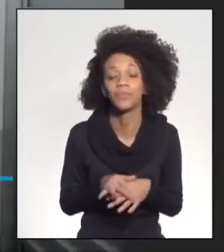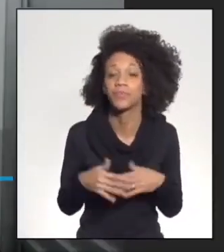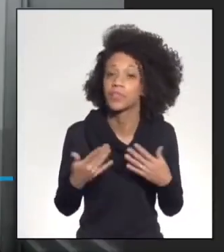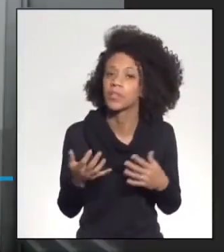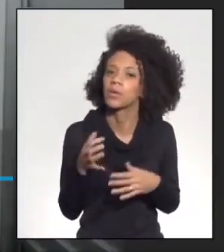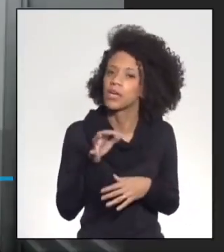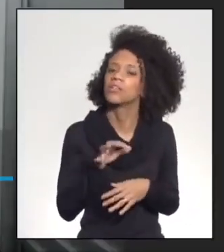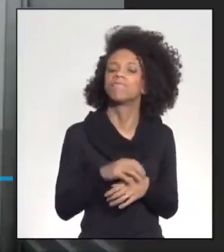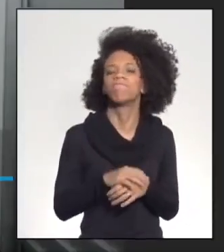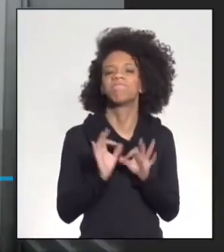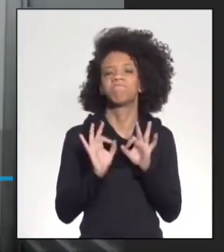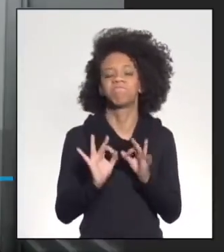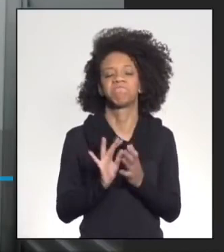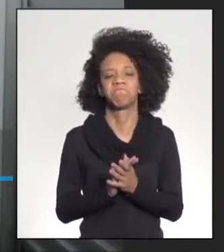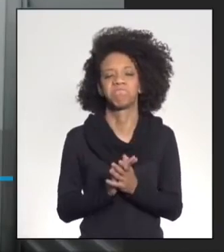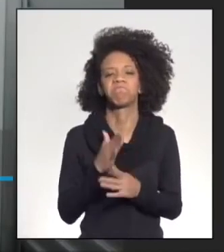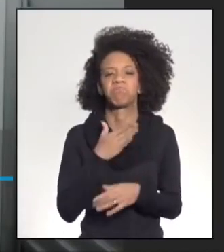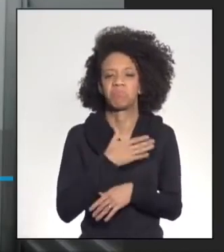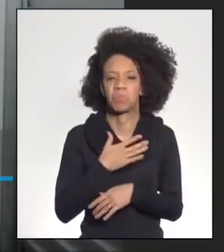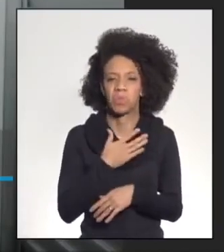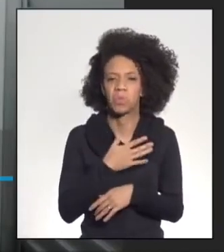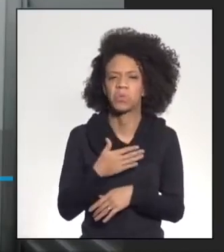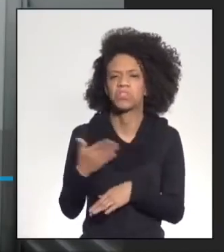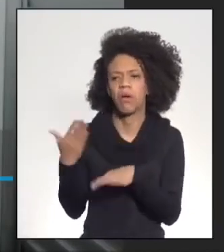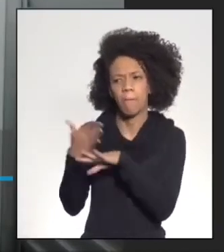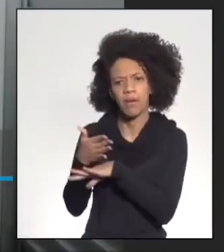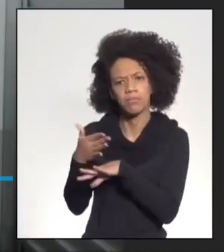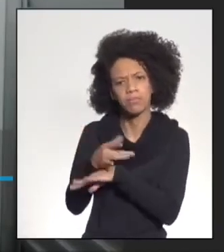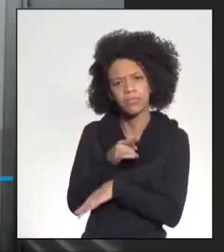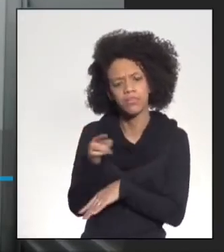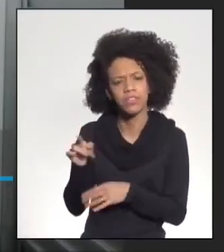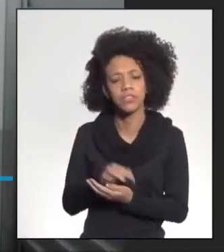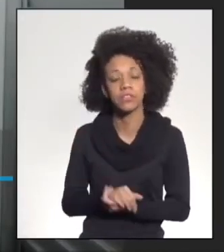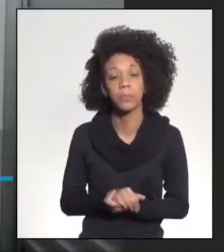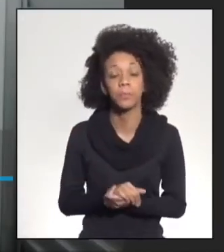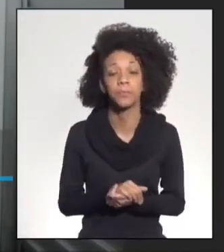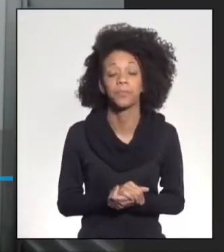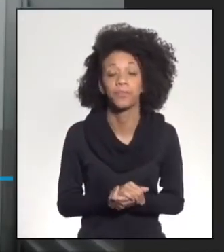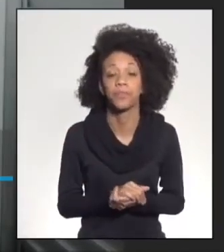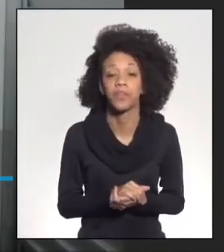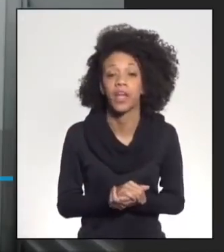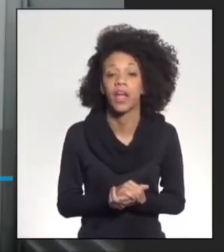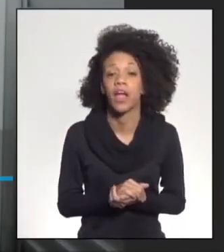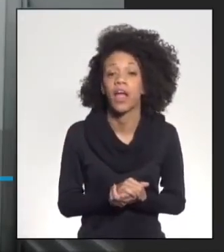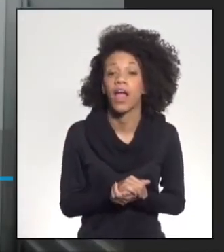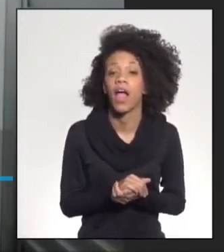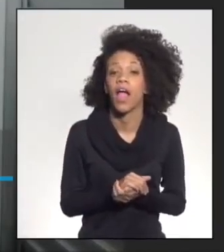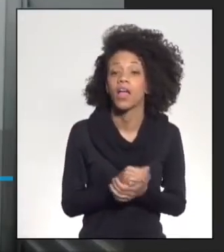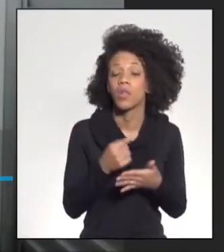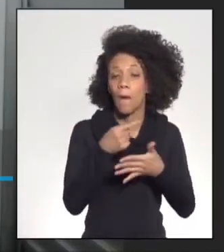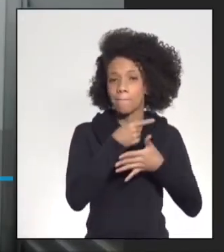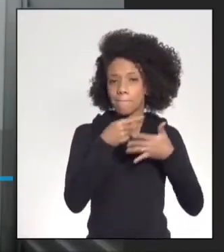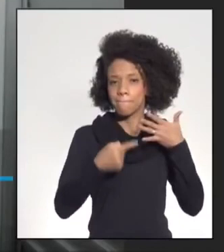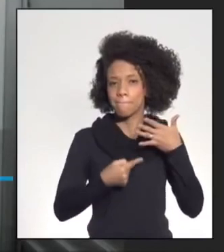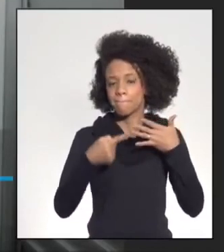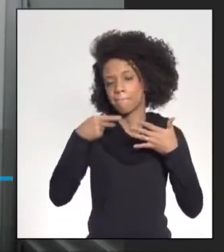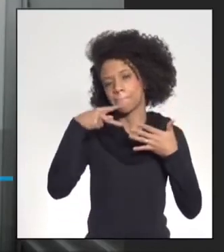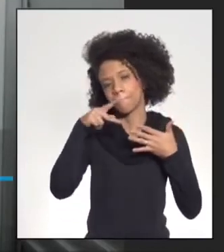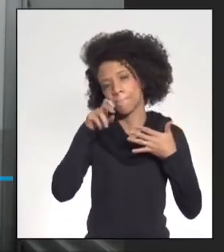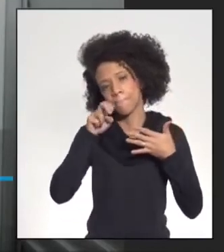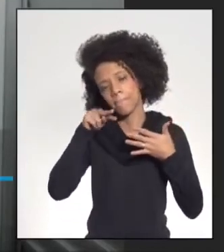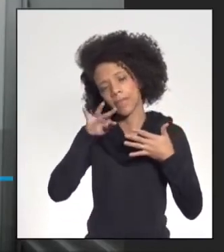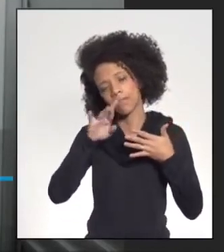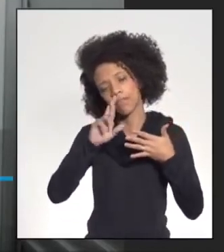isso mesmo. Gostei de ver, assim, da participação. Eu sei que quem falou sobre pentagrama, falou umas palavras mais